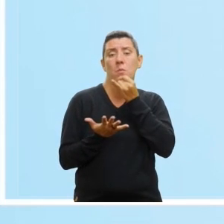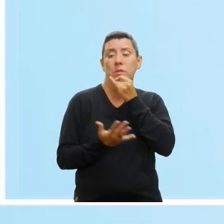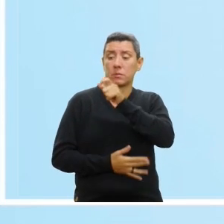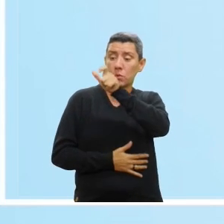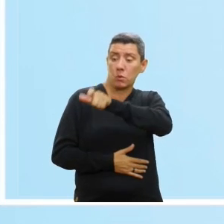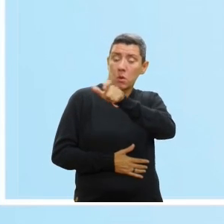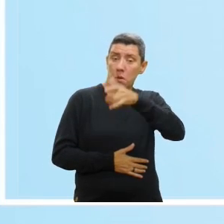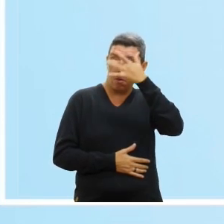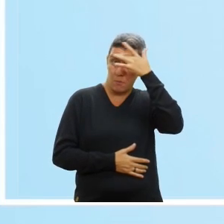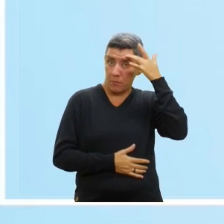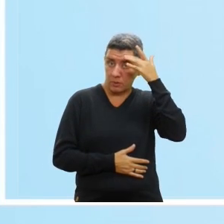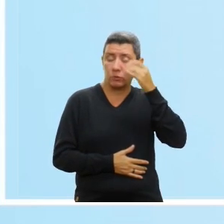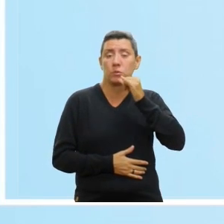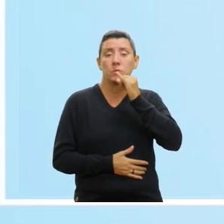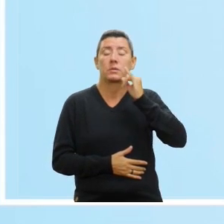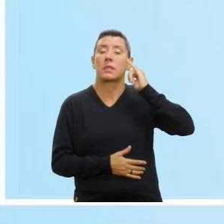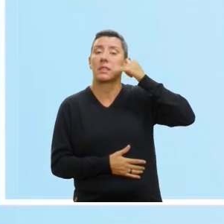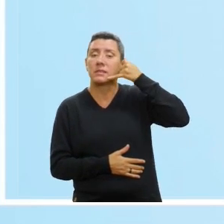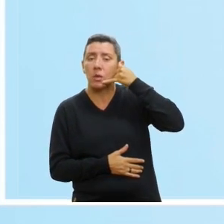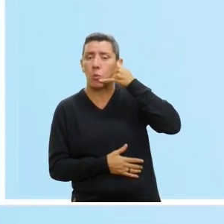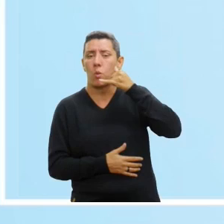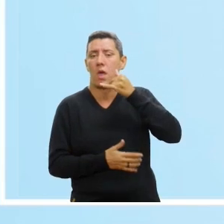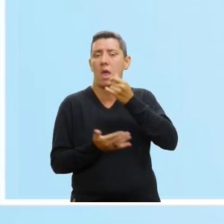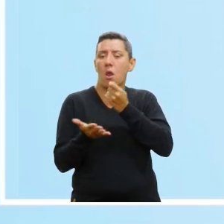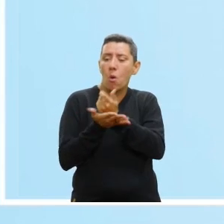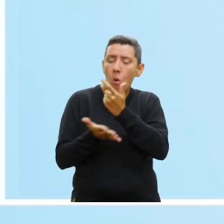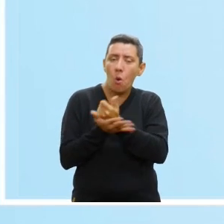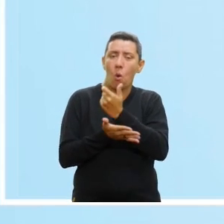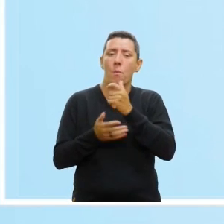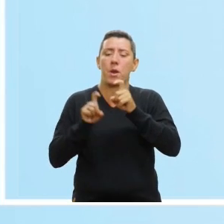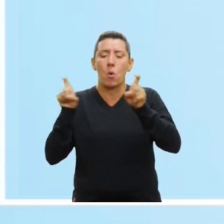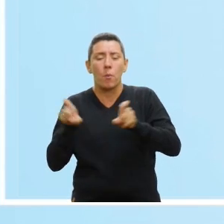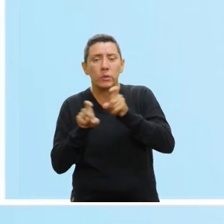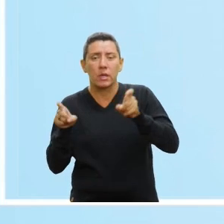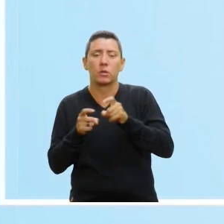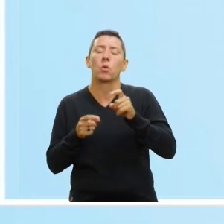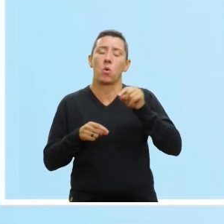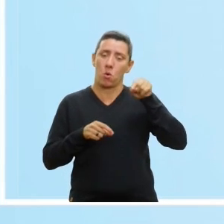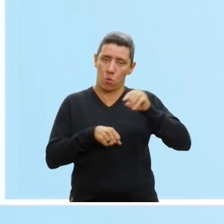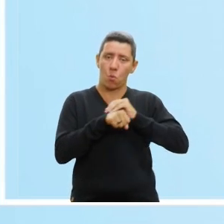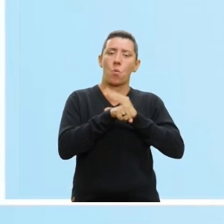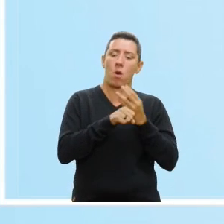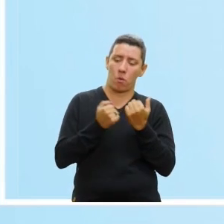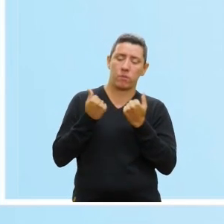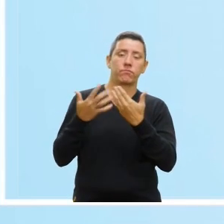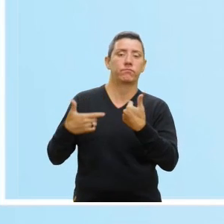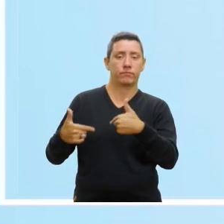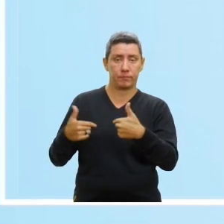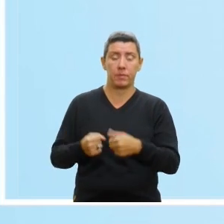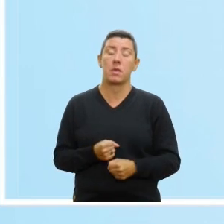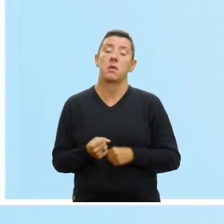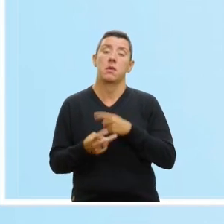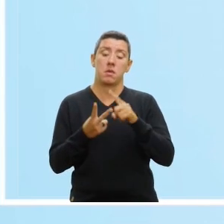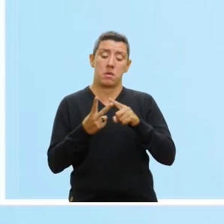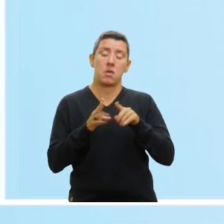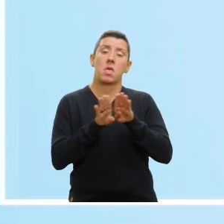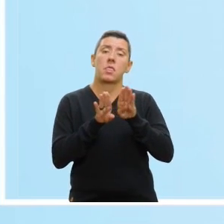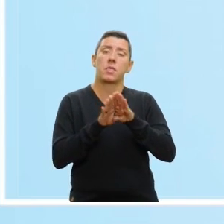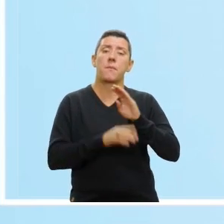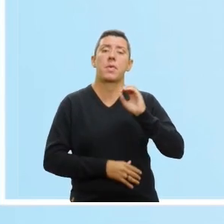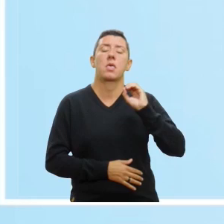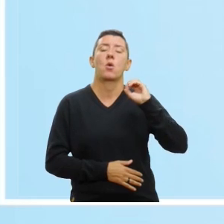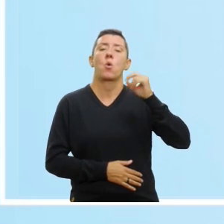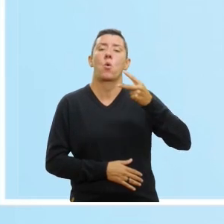parte de smartwatch, celulares, computadores, a Huawei está presente. Também a parte de operadoras,